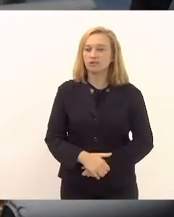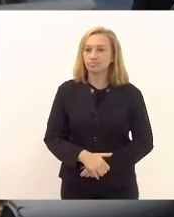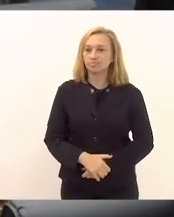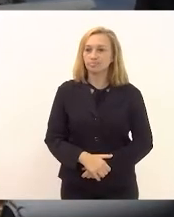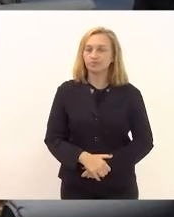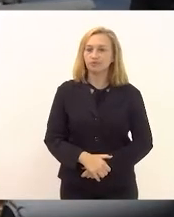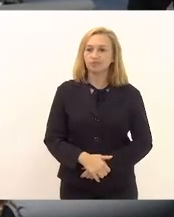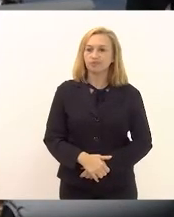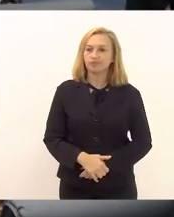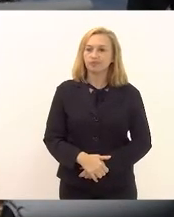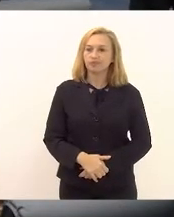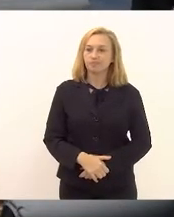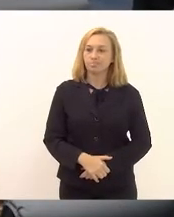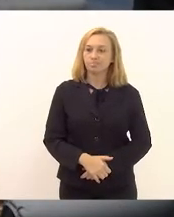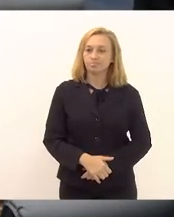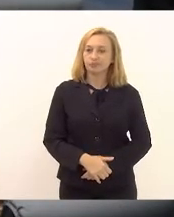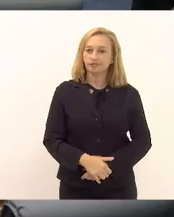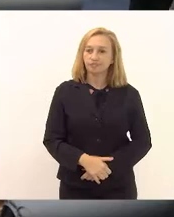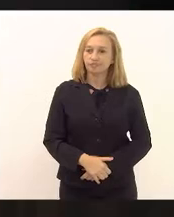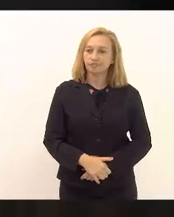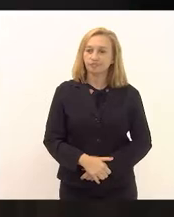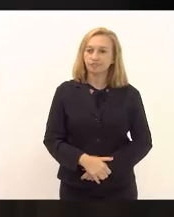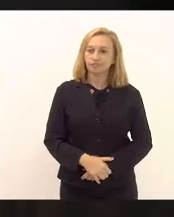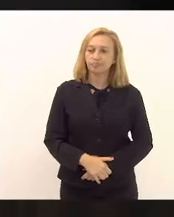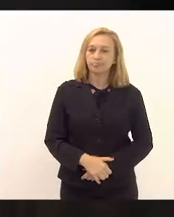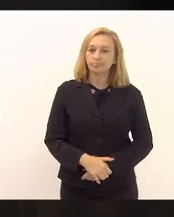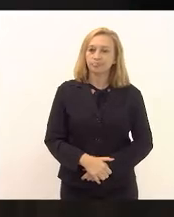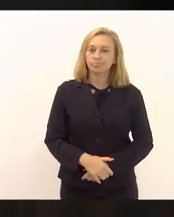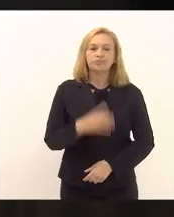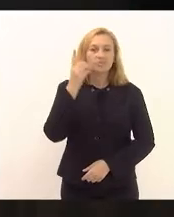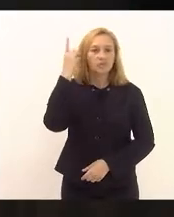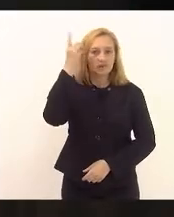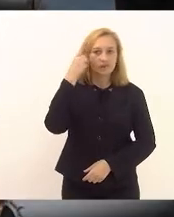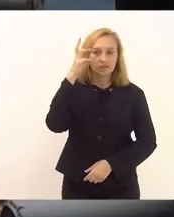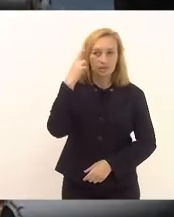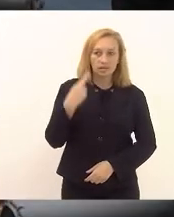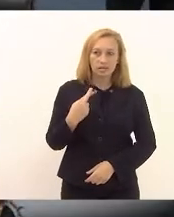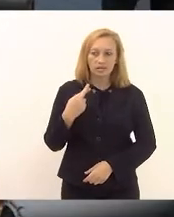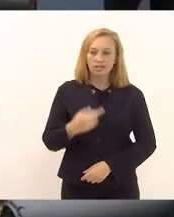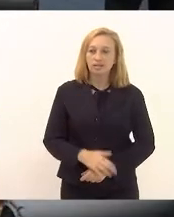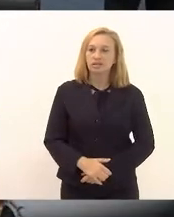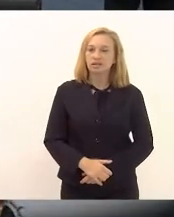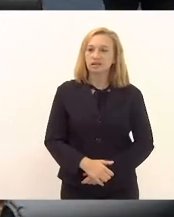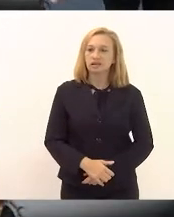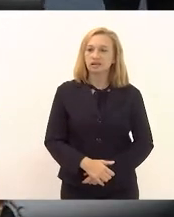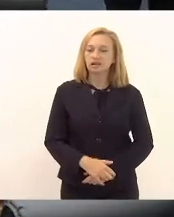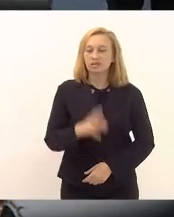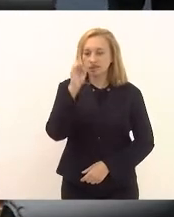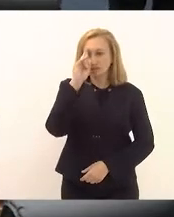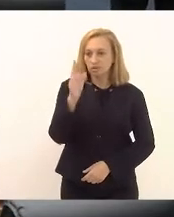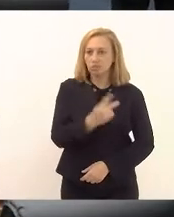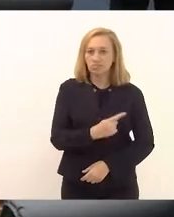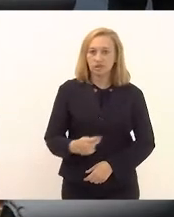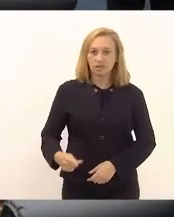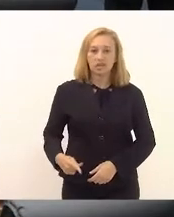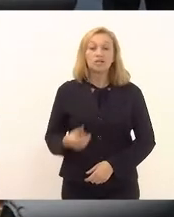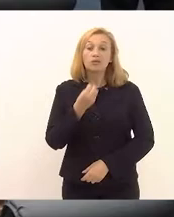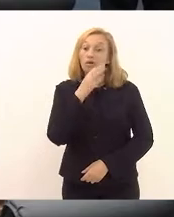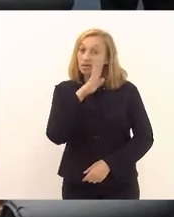Deputada enfermeira Rejane. Deputada Renata Souza. Senhor